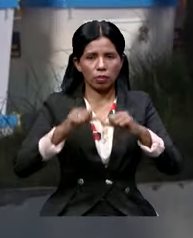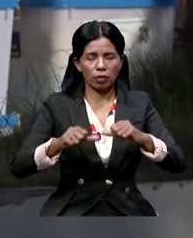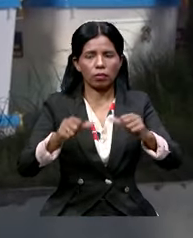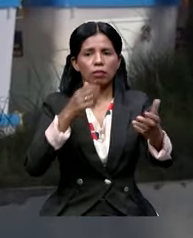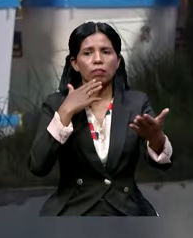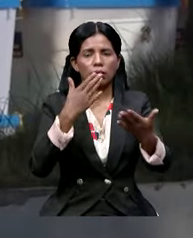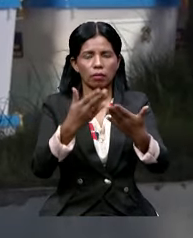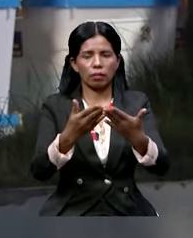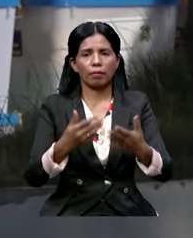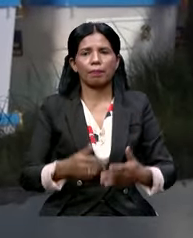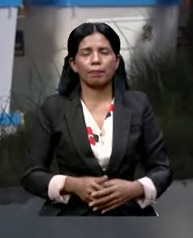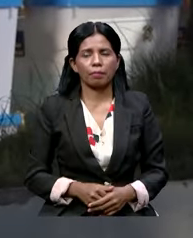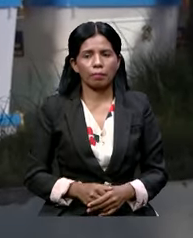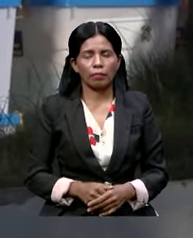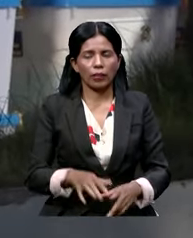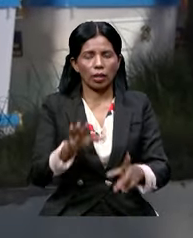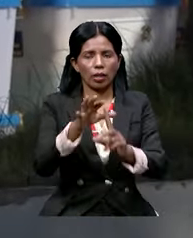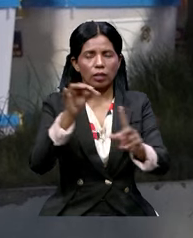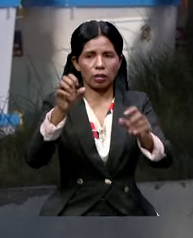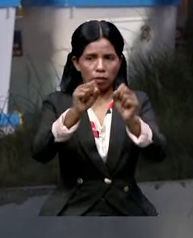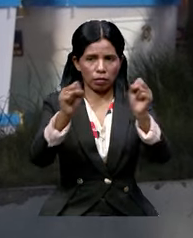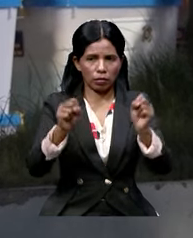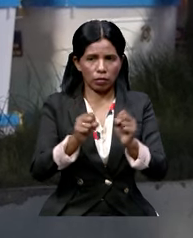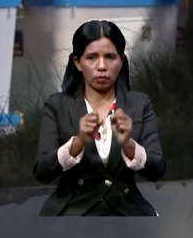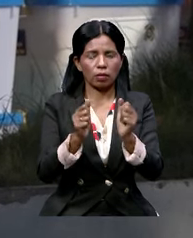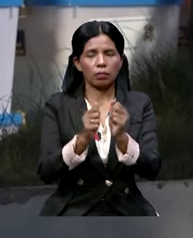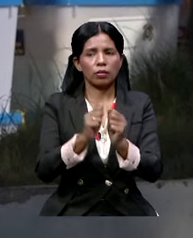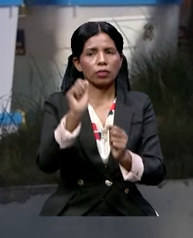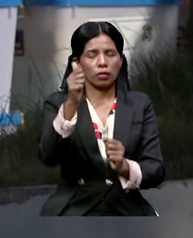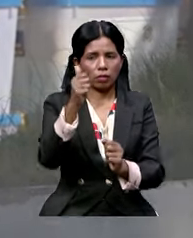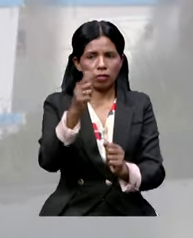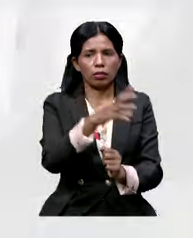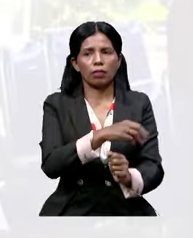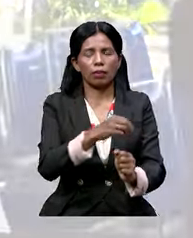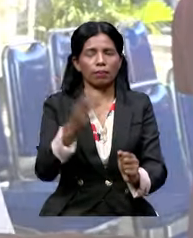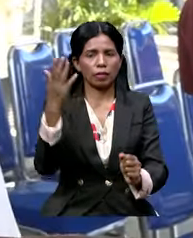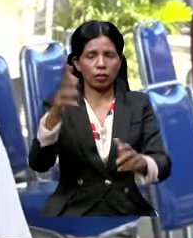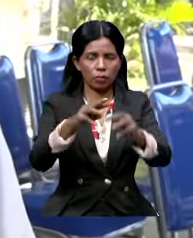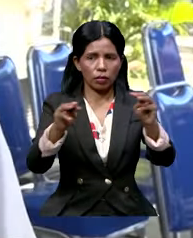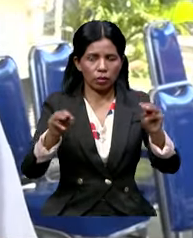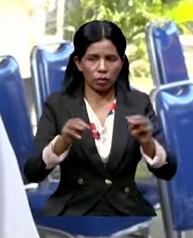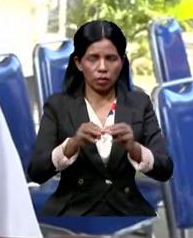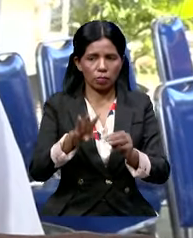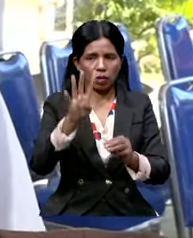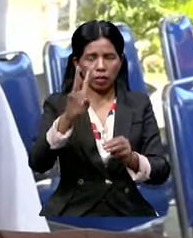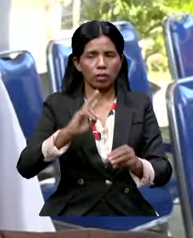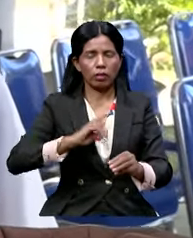hodiak. Es eleison ba suku sanolu nebe ia munisipiu hat